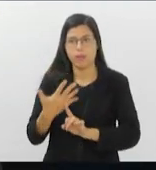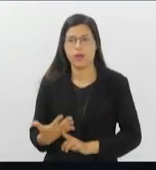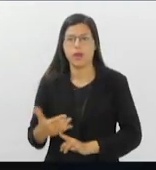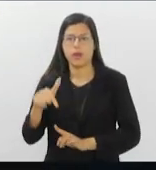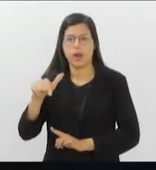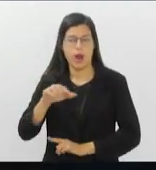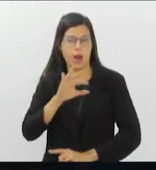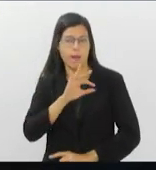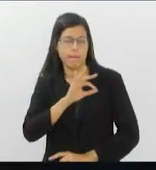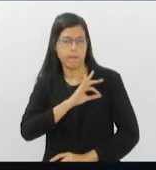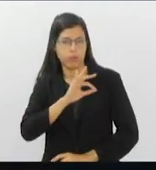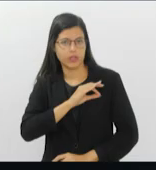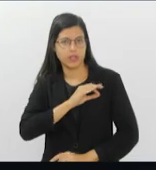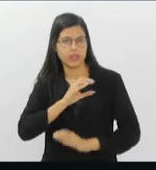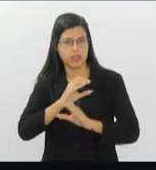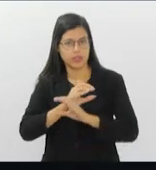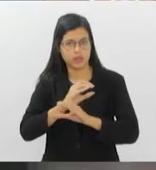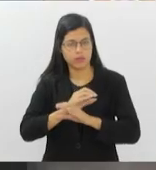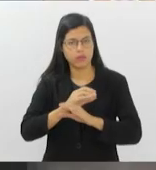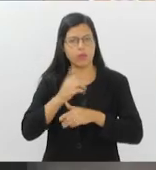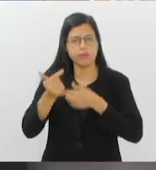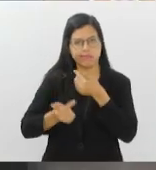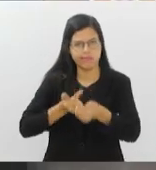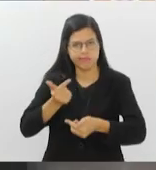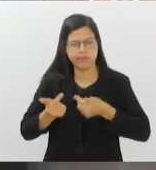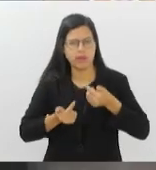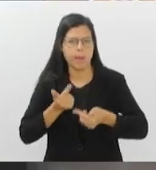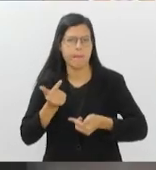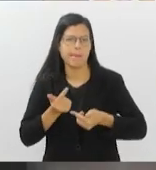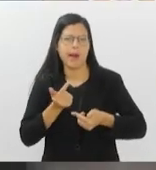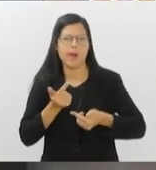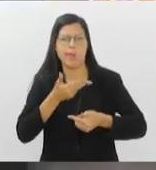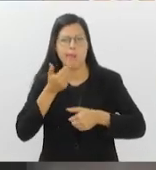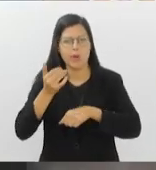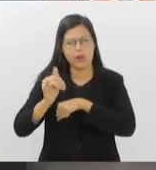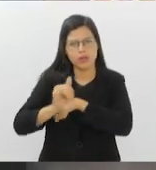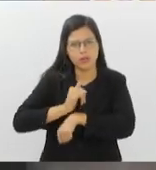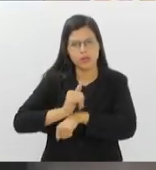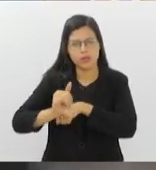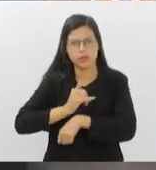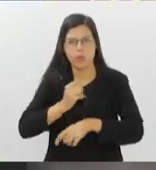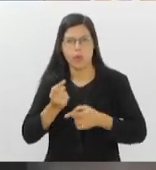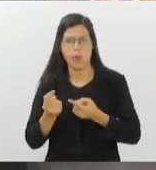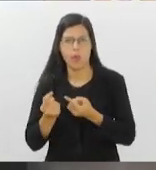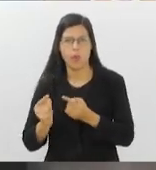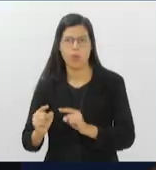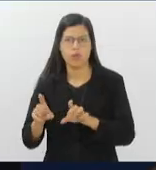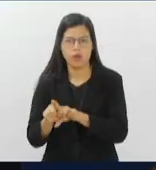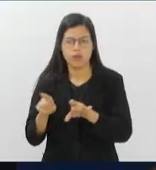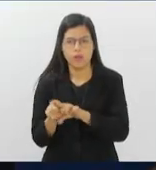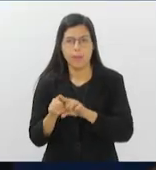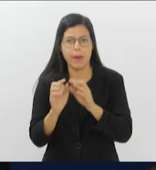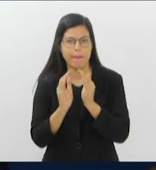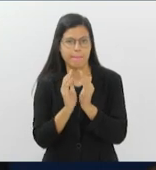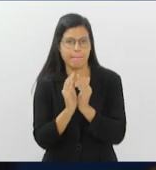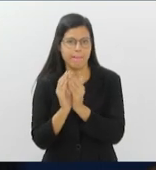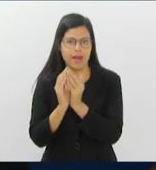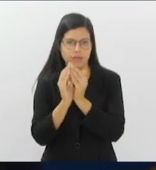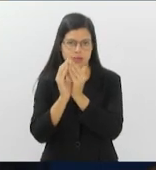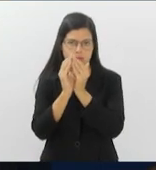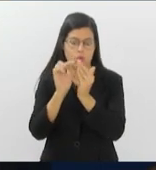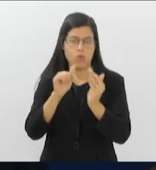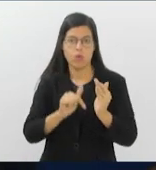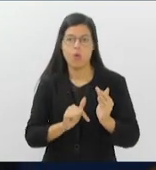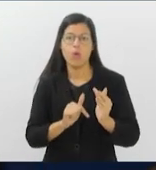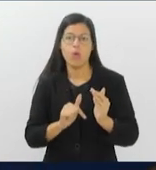a Polícia Civil vem intensificando o trabalho de inteligência para combater a prática de soltar balões. Um tipo de ação, a soltura